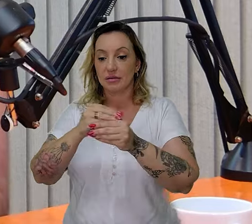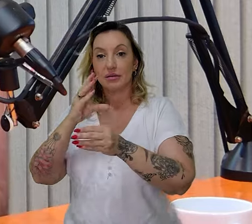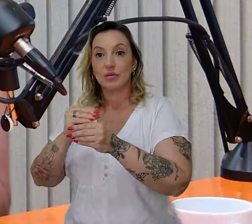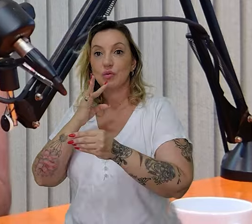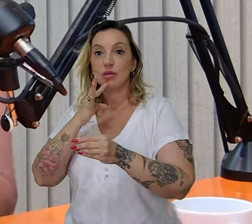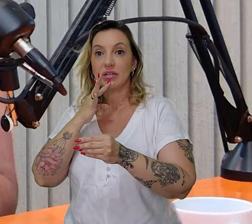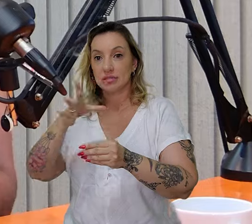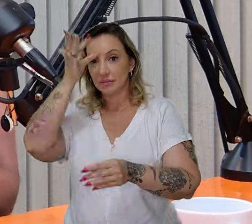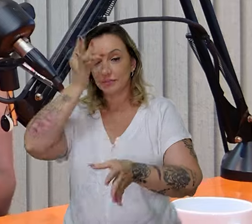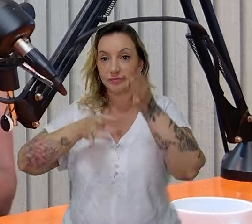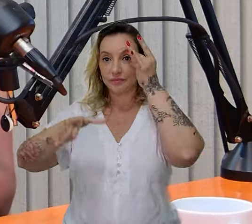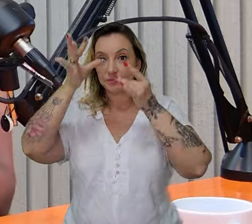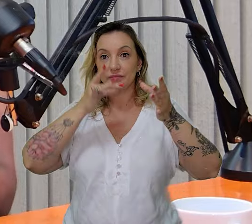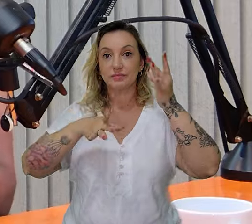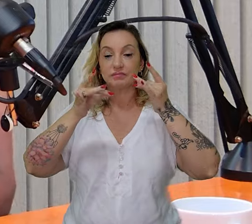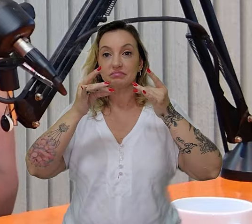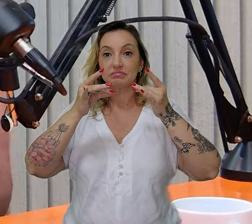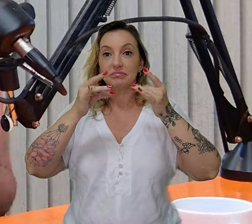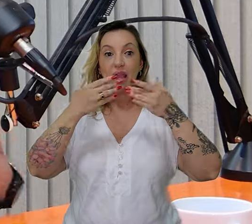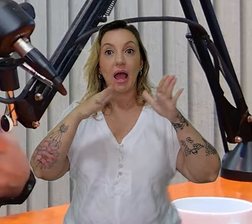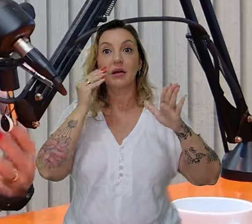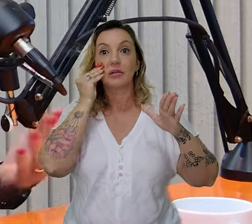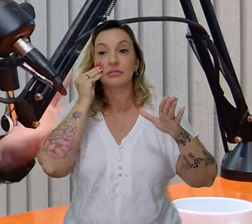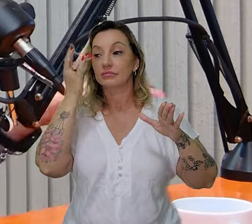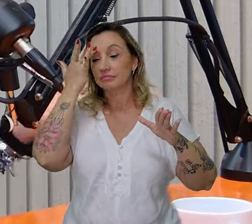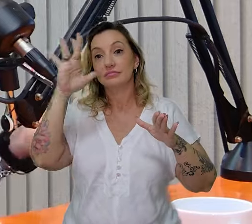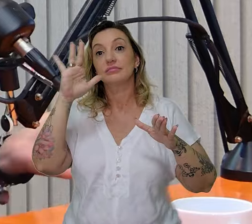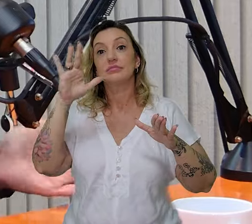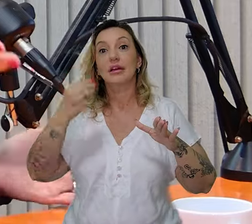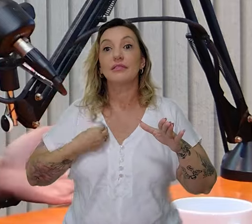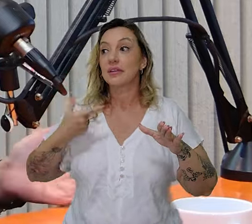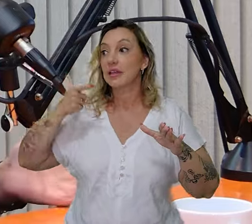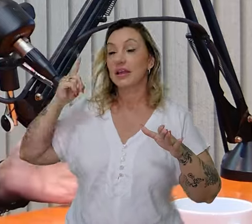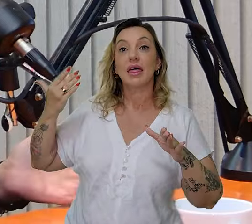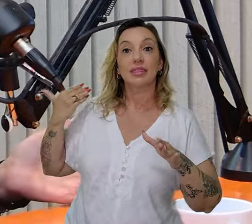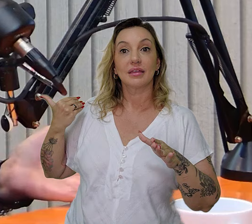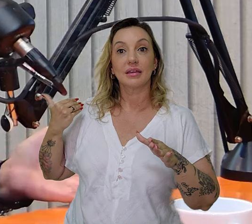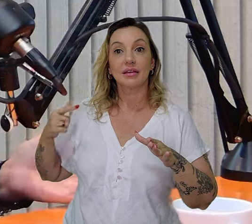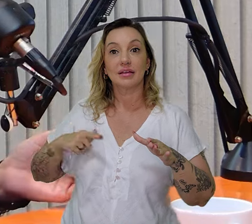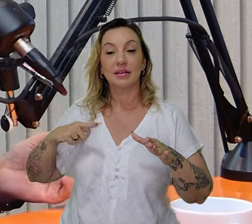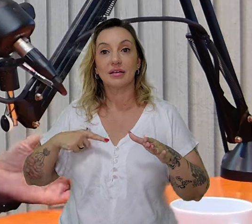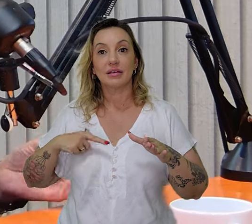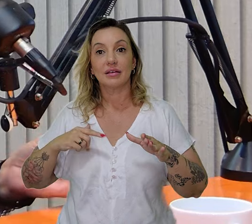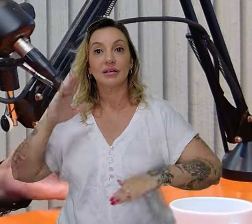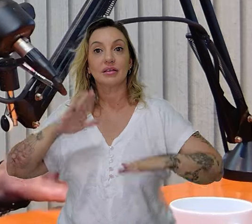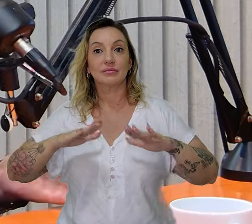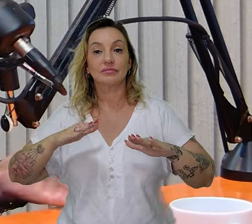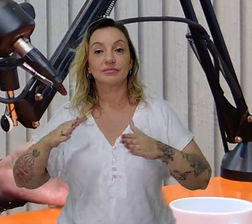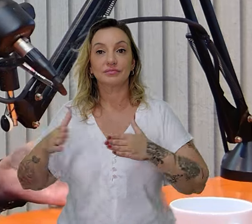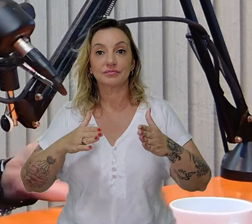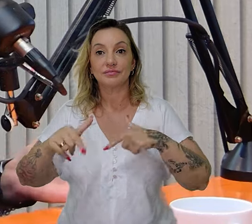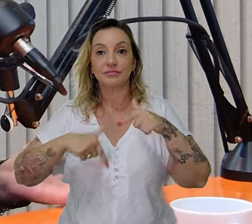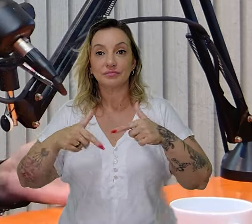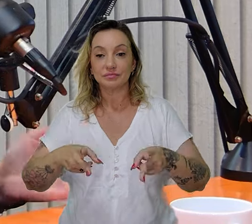conhecimento e você vai abrindo portas que você nem sabia que existiam exato e é muita cara da carreira que a